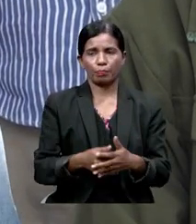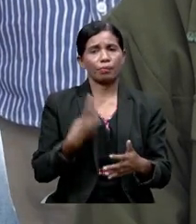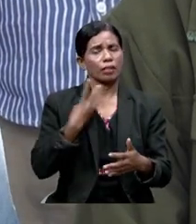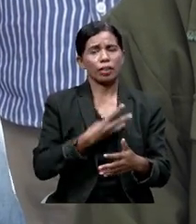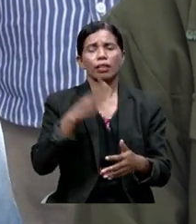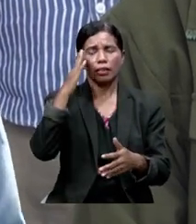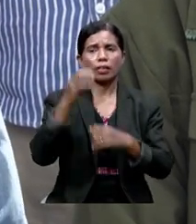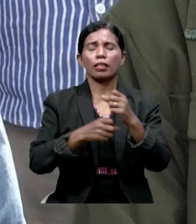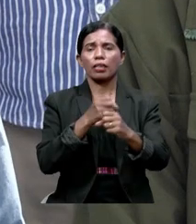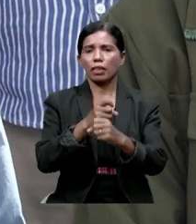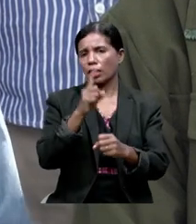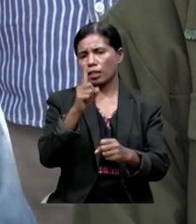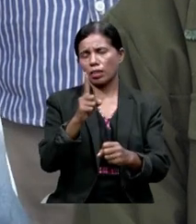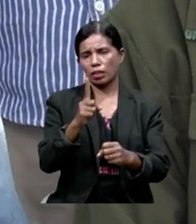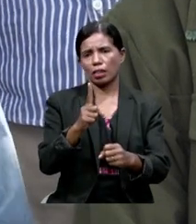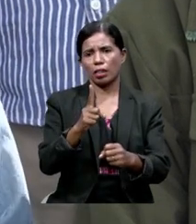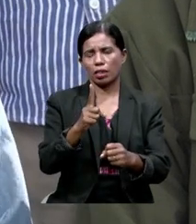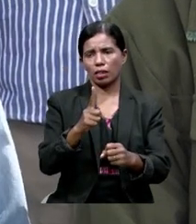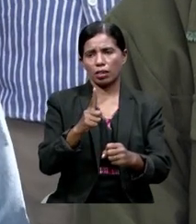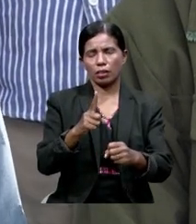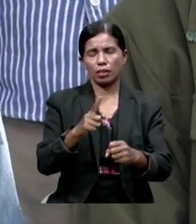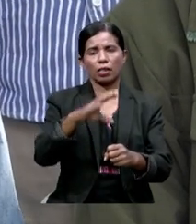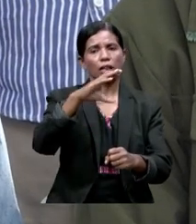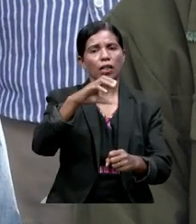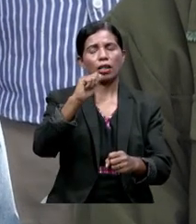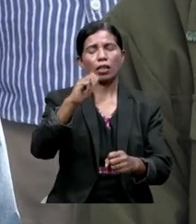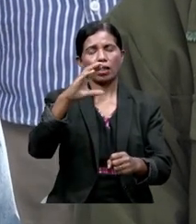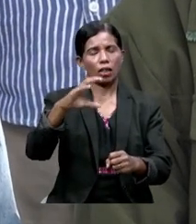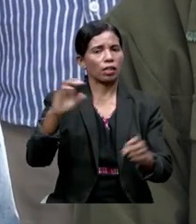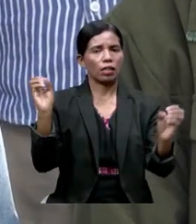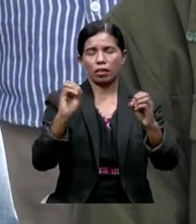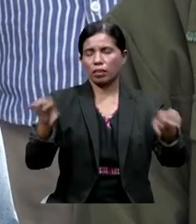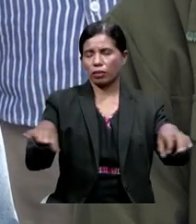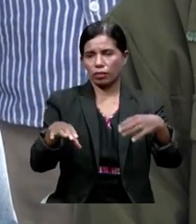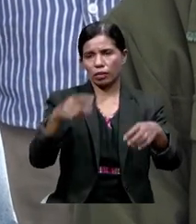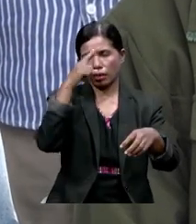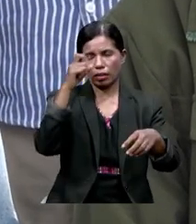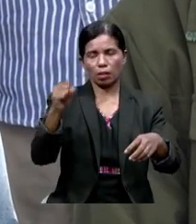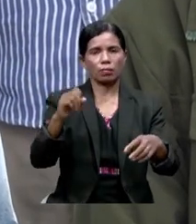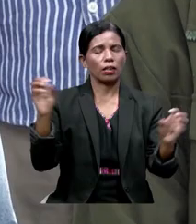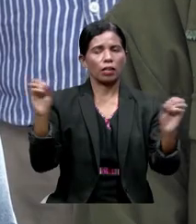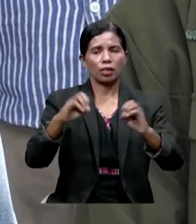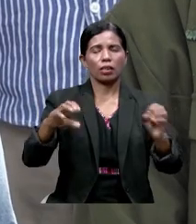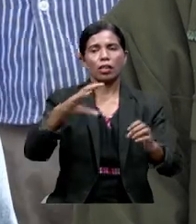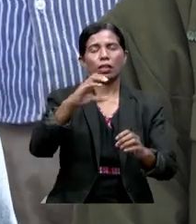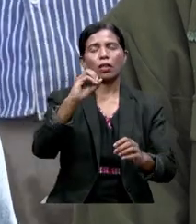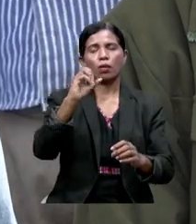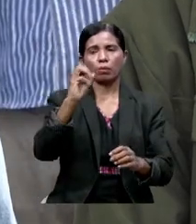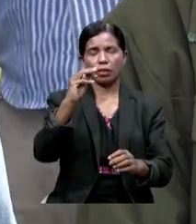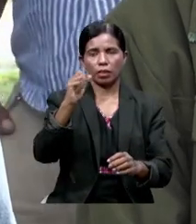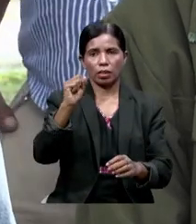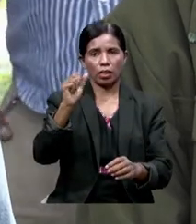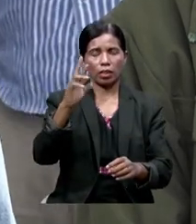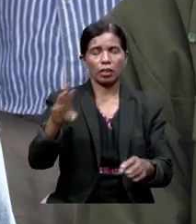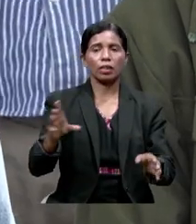durante tina ida resing funcionamento iha ka krasik la lao tambah la iha komisari ami hanoin